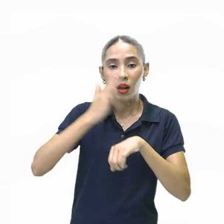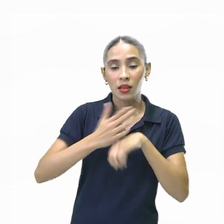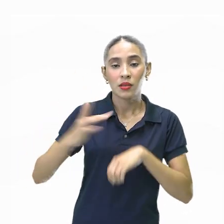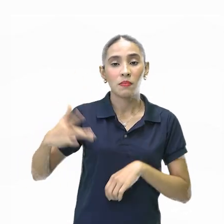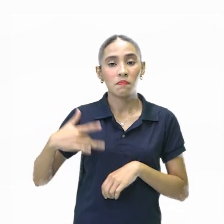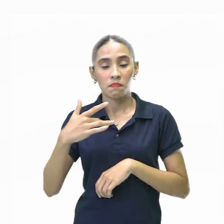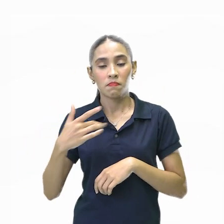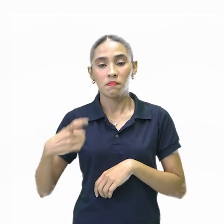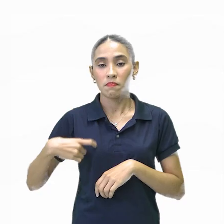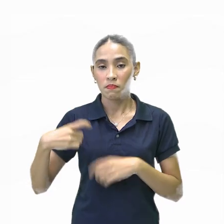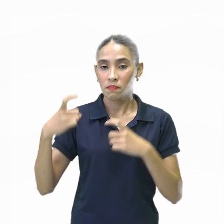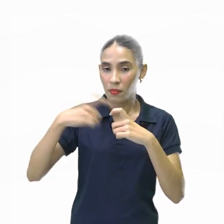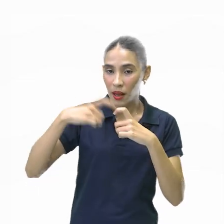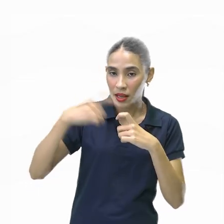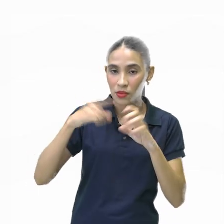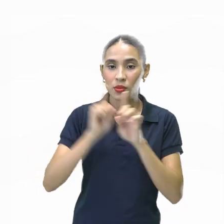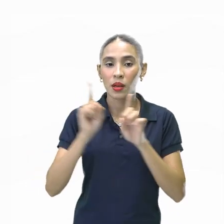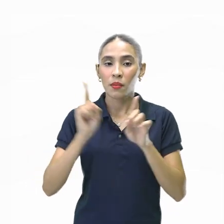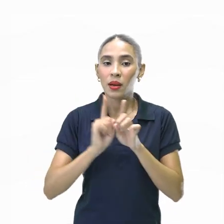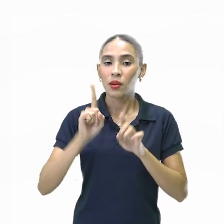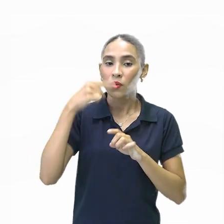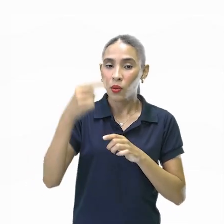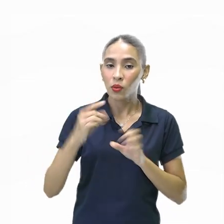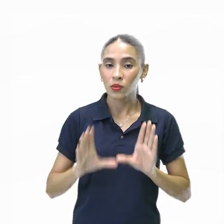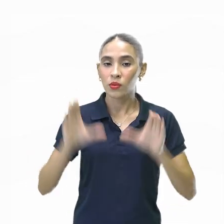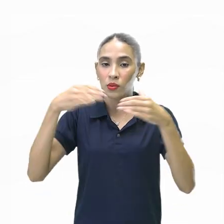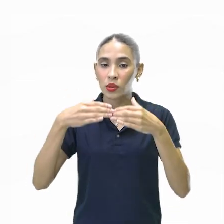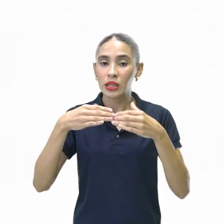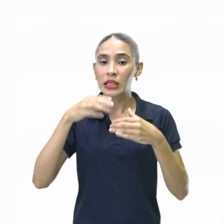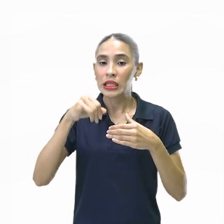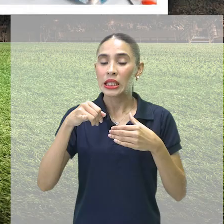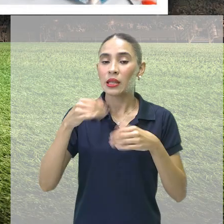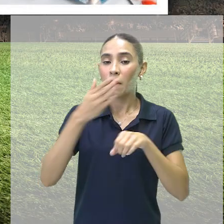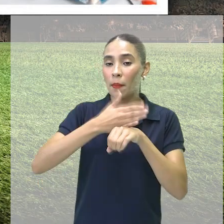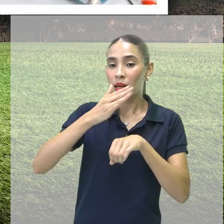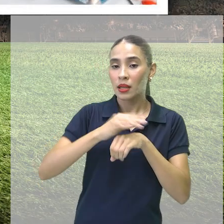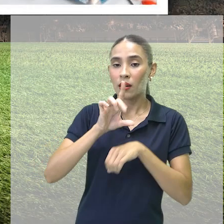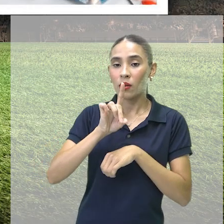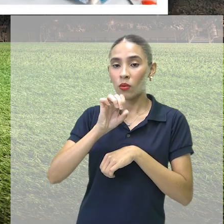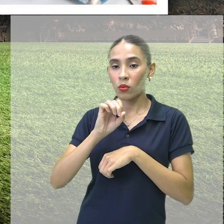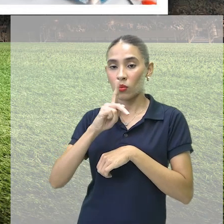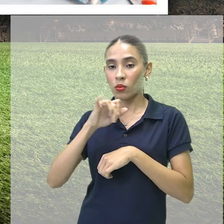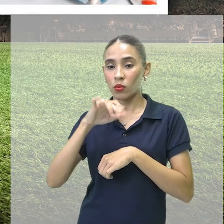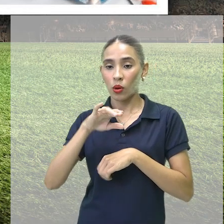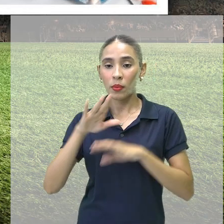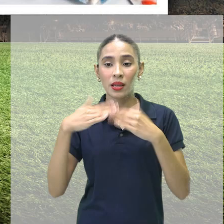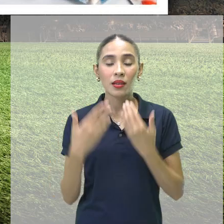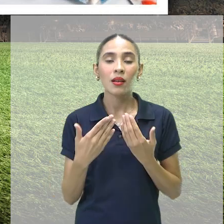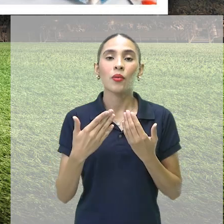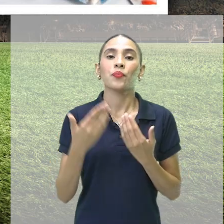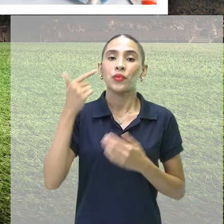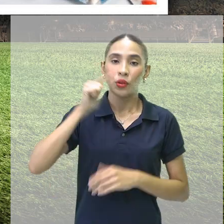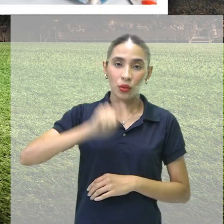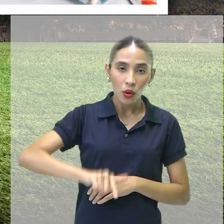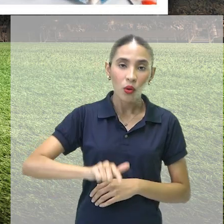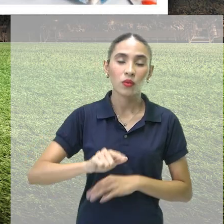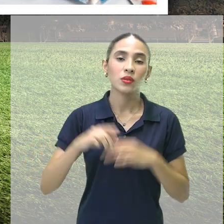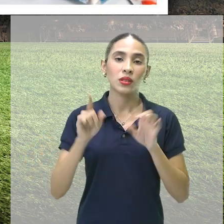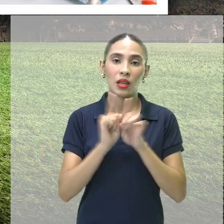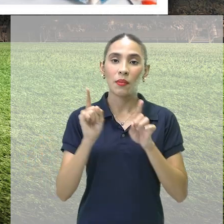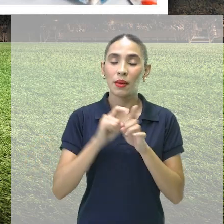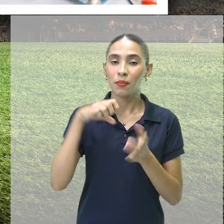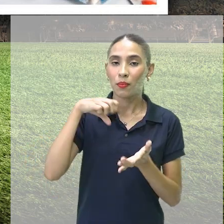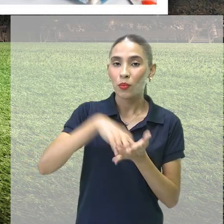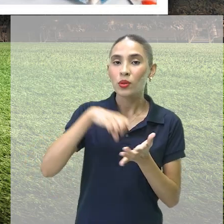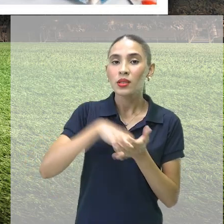médicos e outras partes envolvidas que sejam pegos praticando o doping. Né? Então, mais uma vez, a questão da punição se